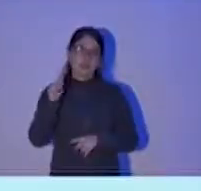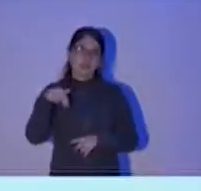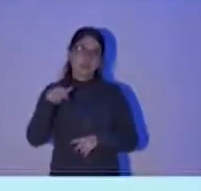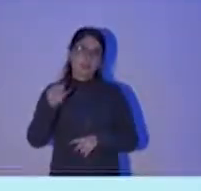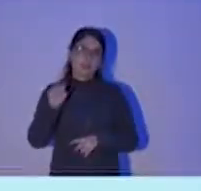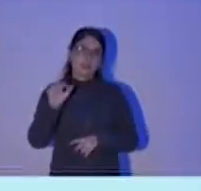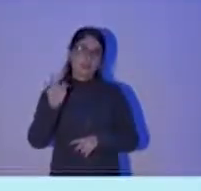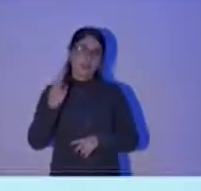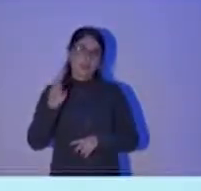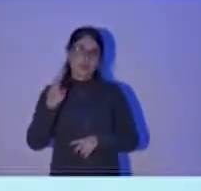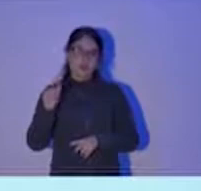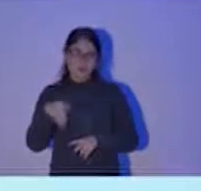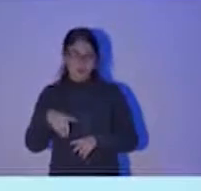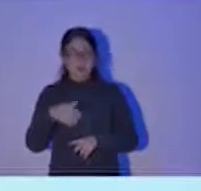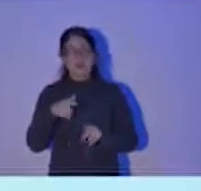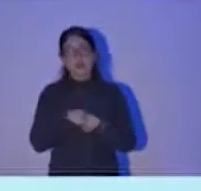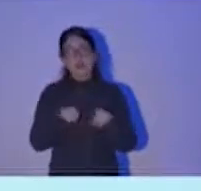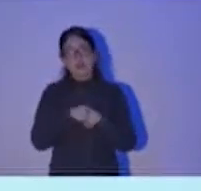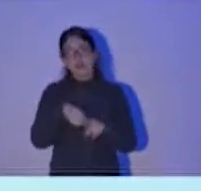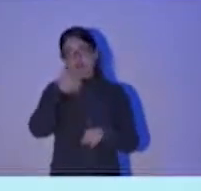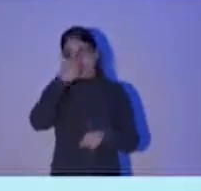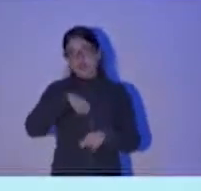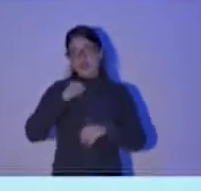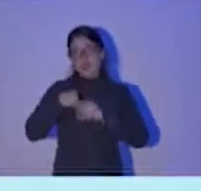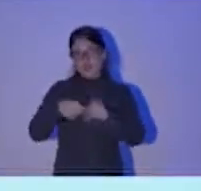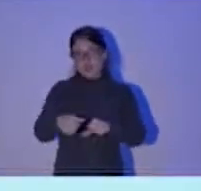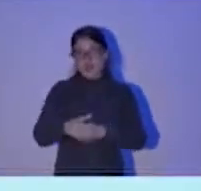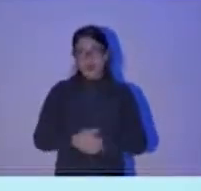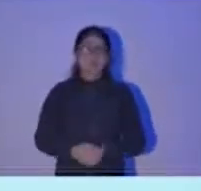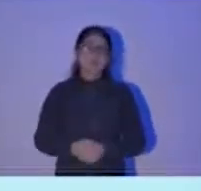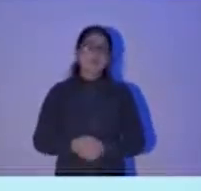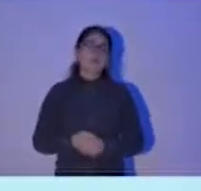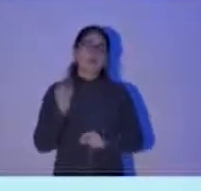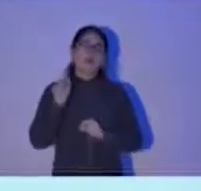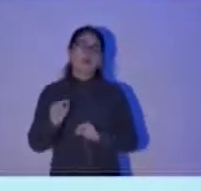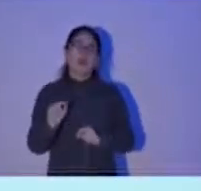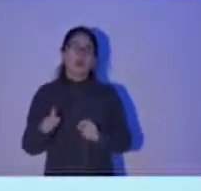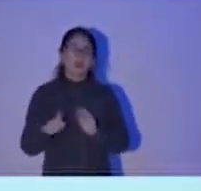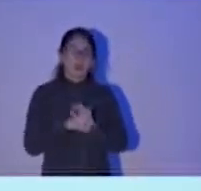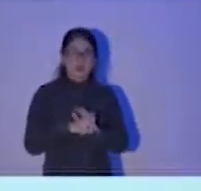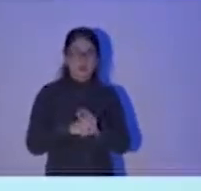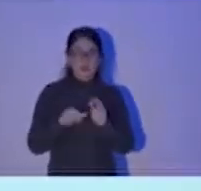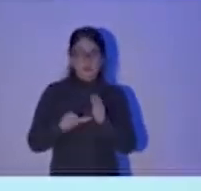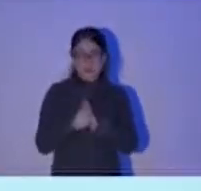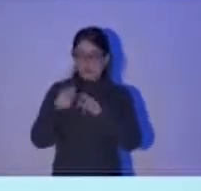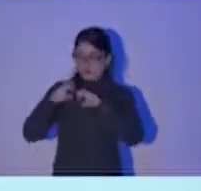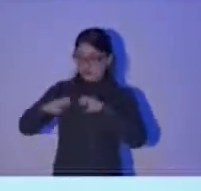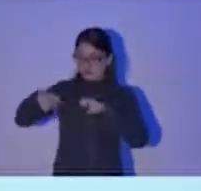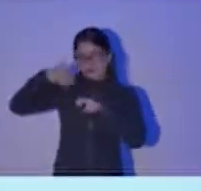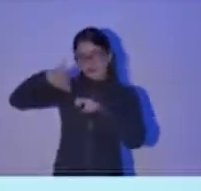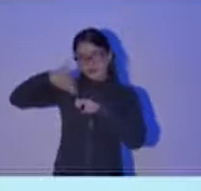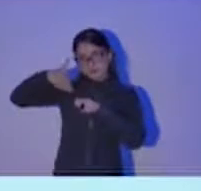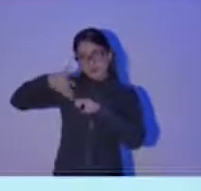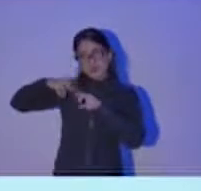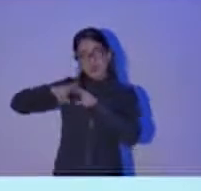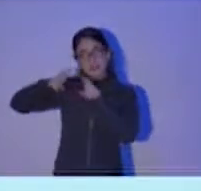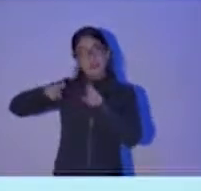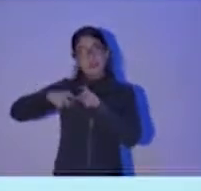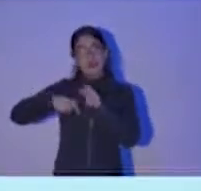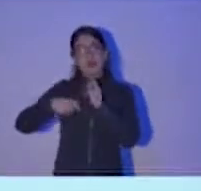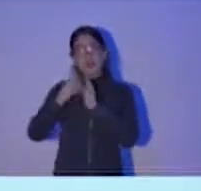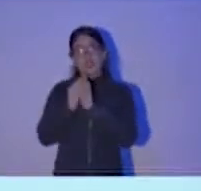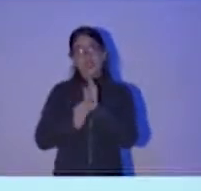Agora, vamos começar com o nosso primeiro painel do dia, com o tema Uma Agenda para a Educação no Brasil, Propostas